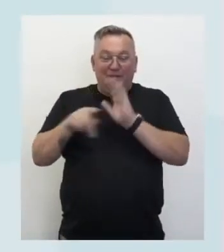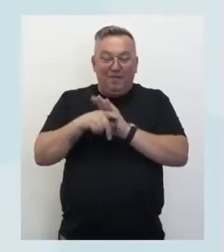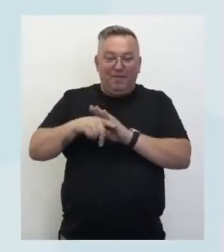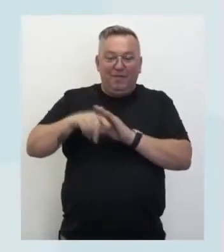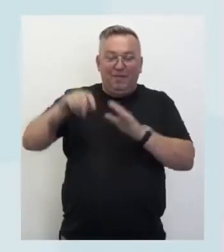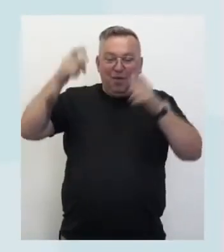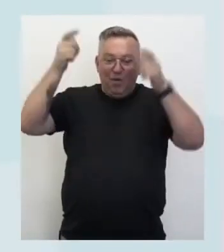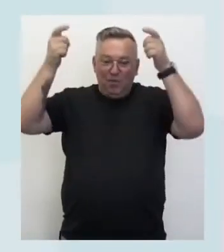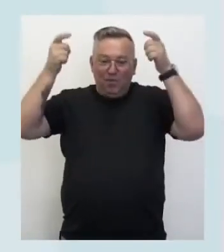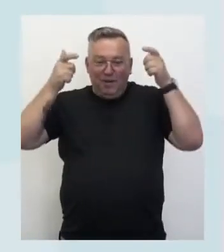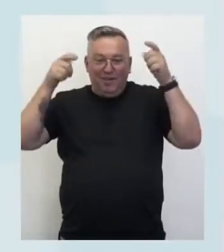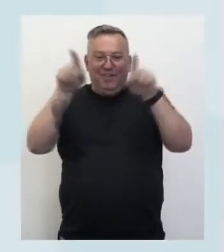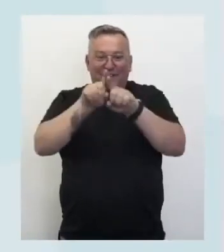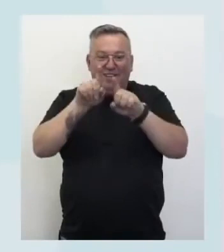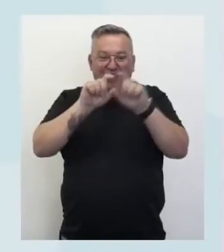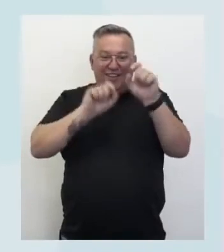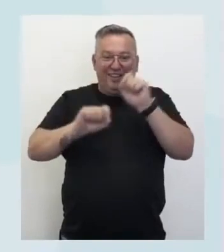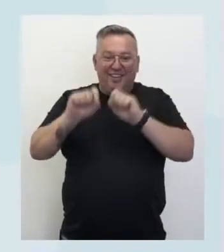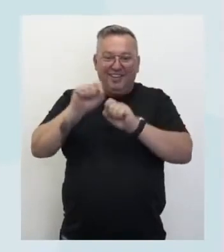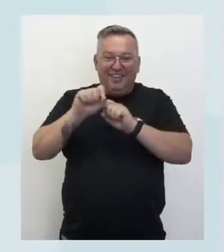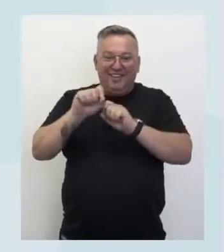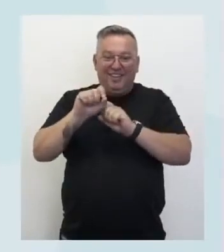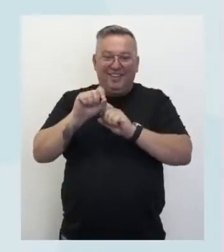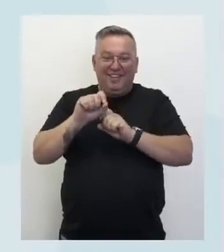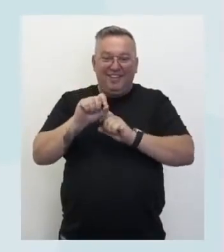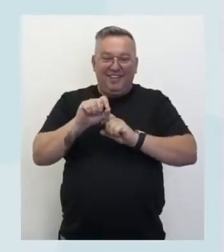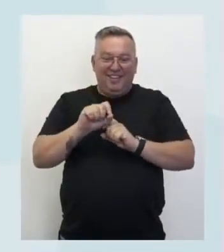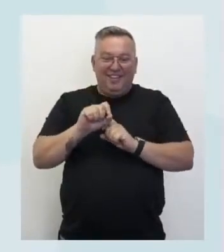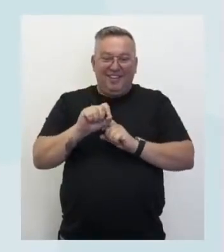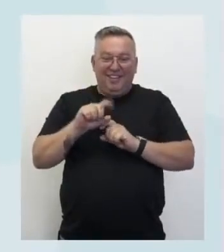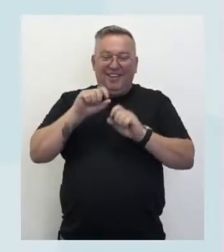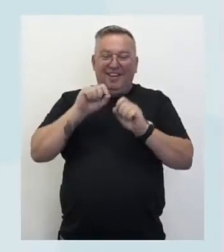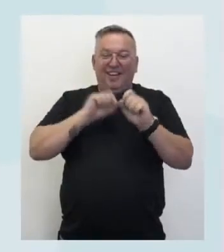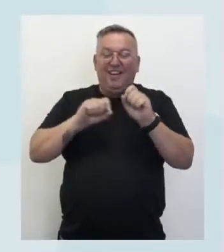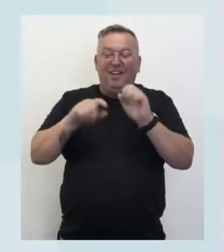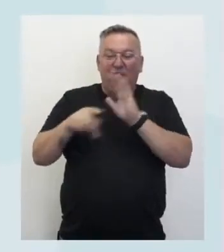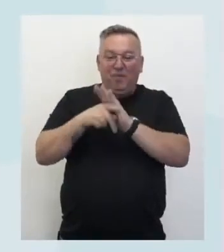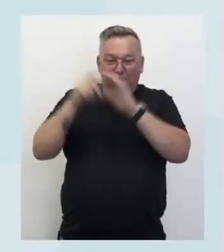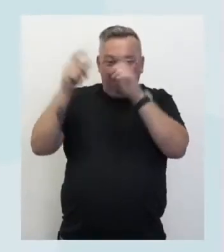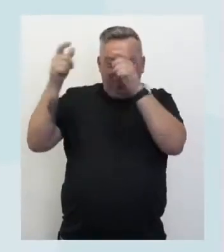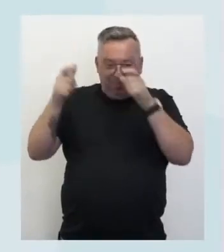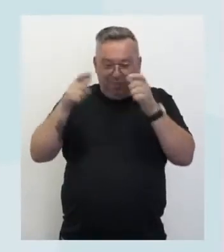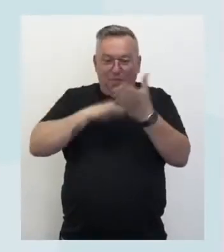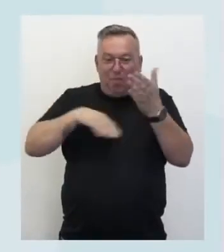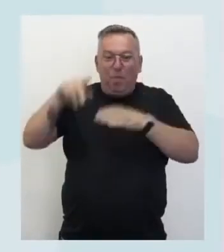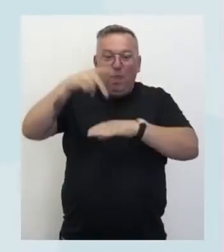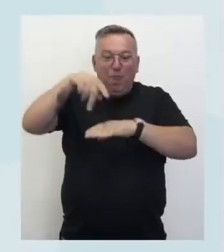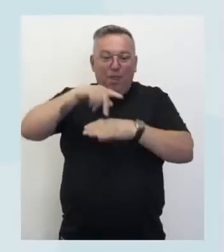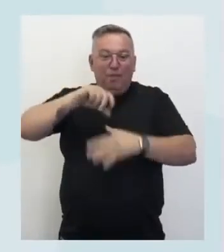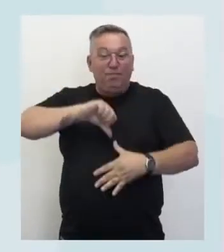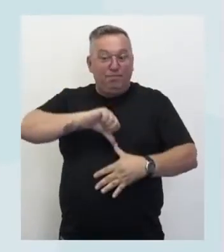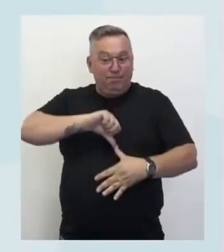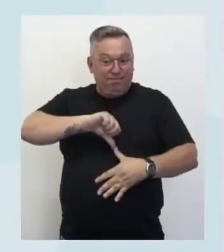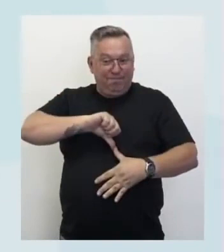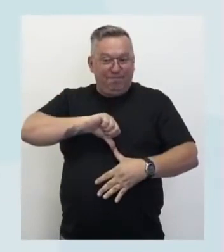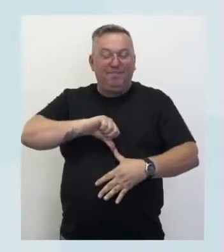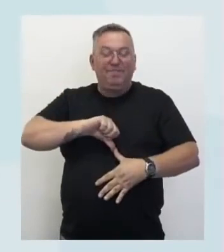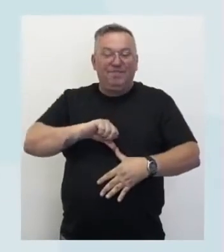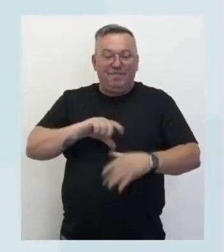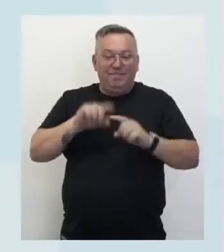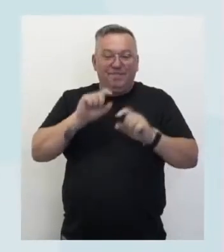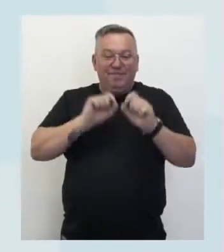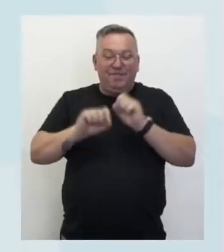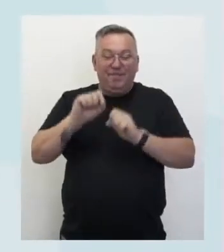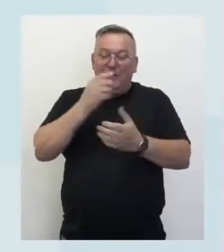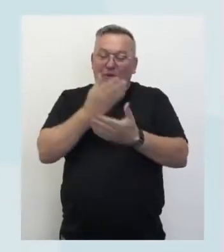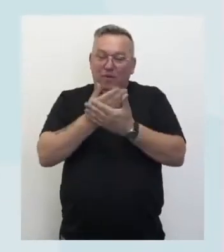México, né, e esses países em destaque na tonalidade verde são os países da América Latina. Daí o aluno